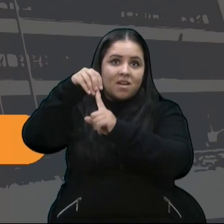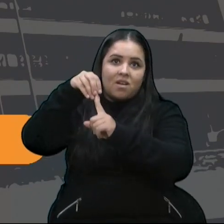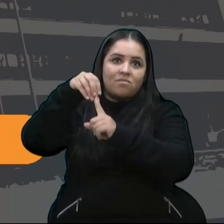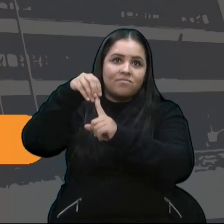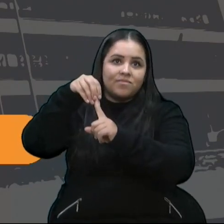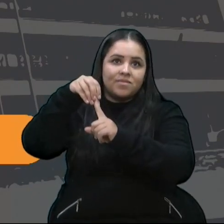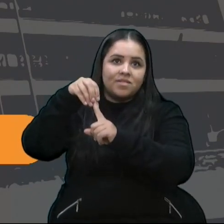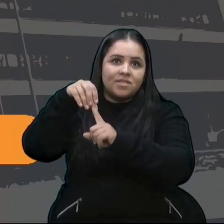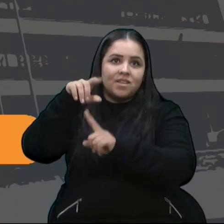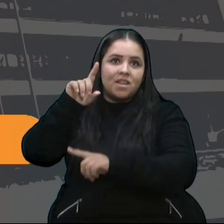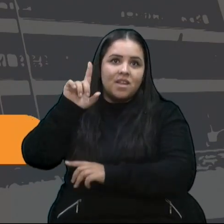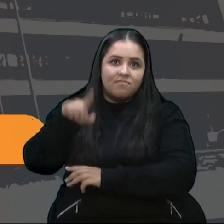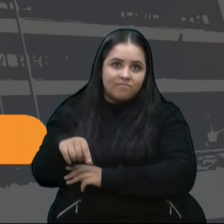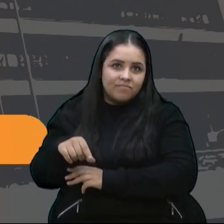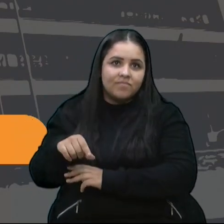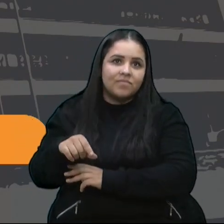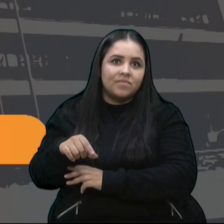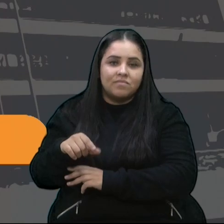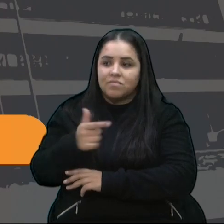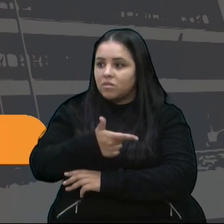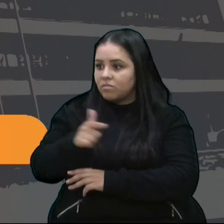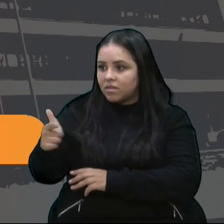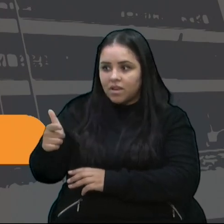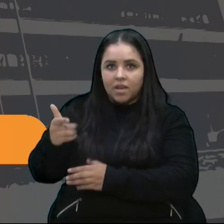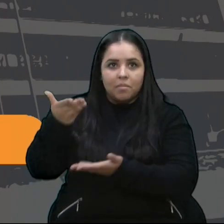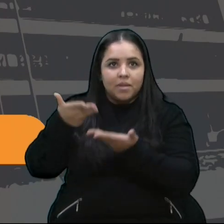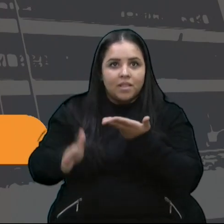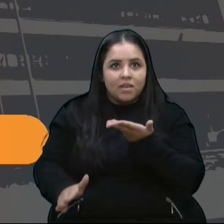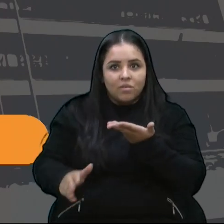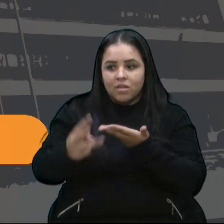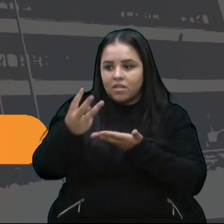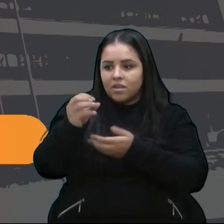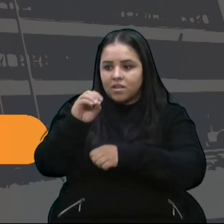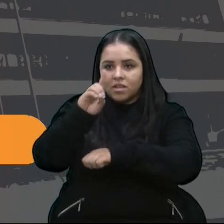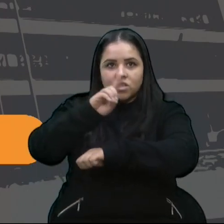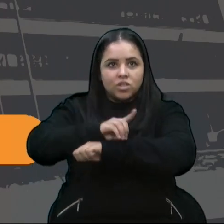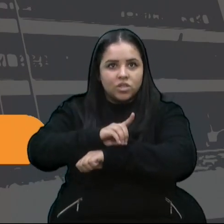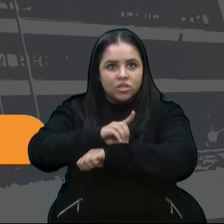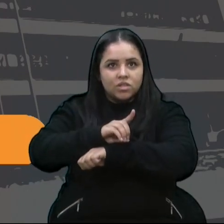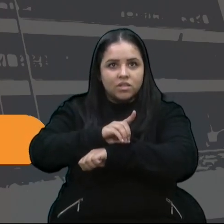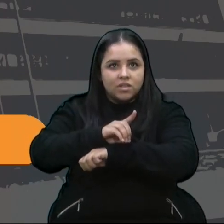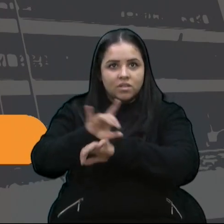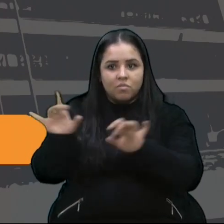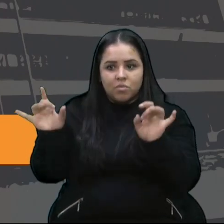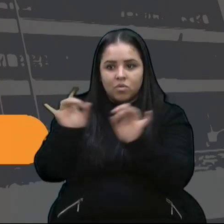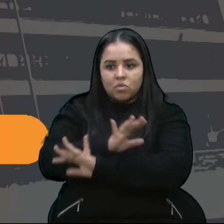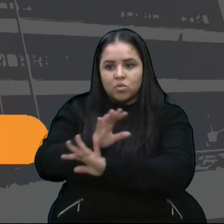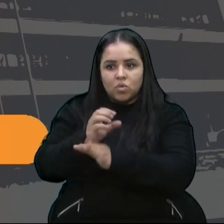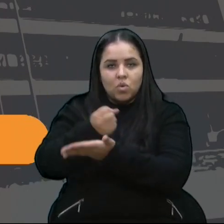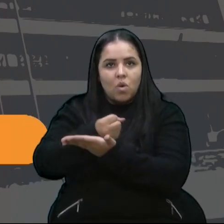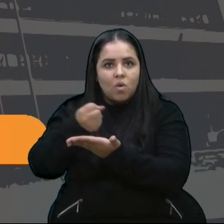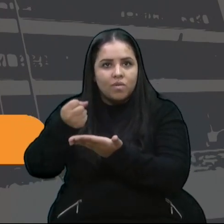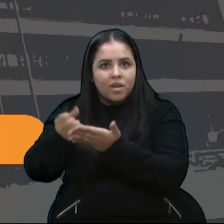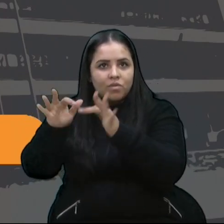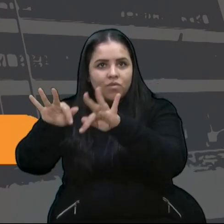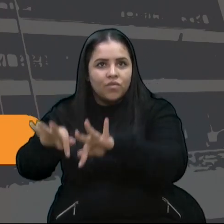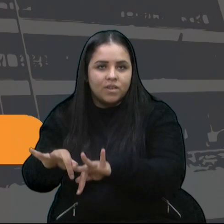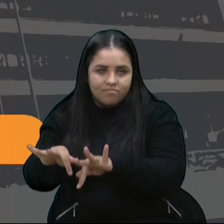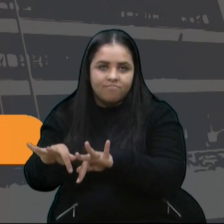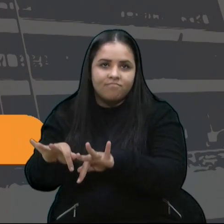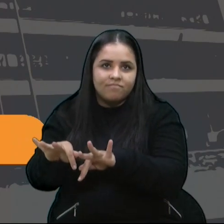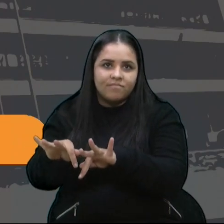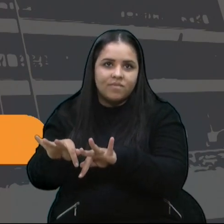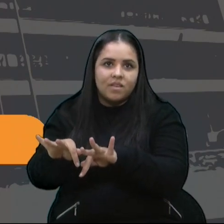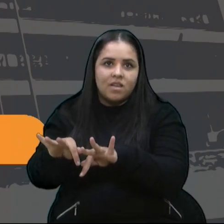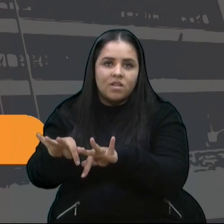publicitariamente, não existia mais a partir de 30 dias quando se concluía o contrato. Então, obviamente que